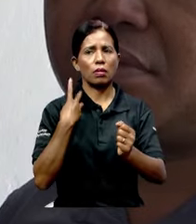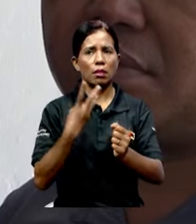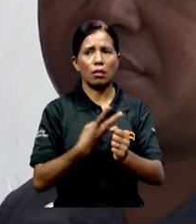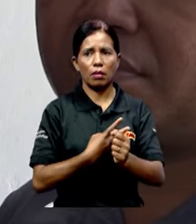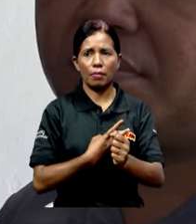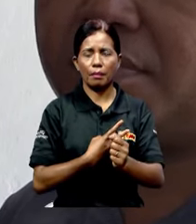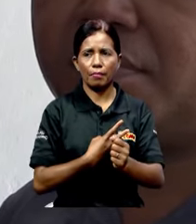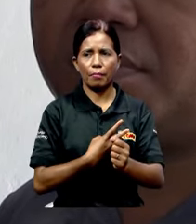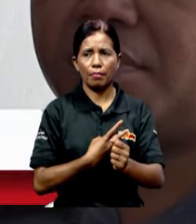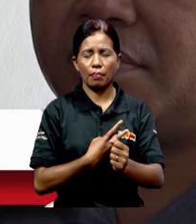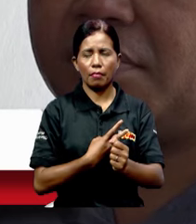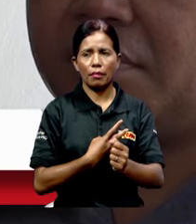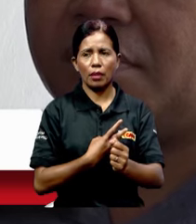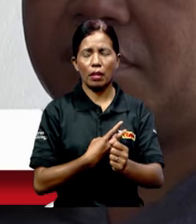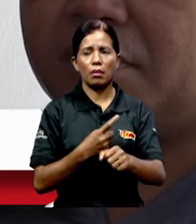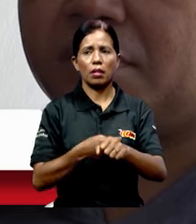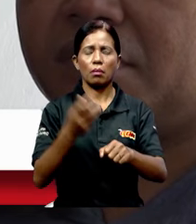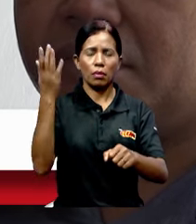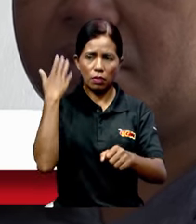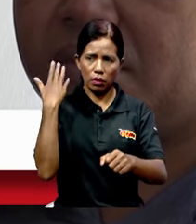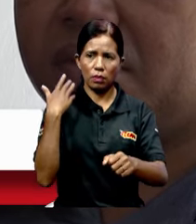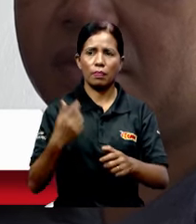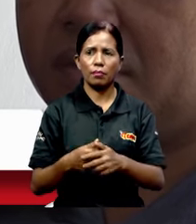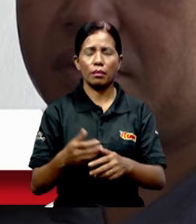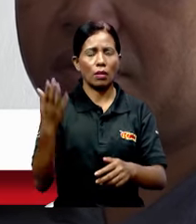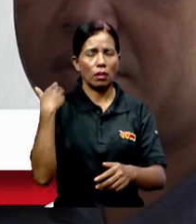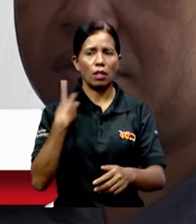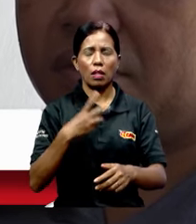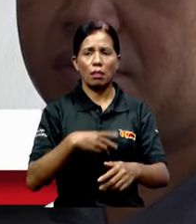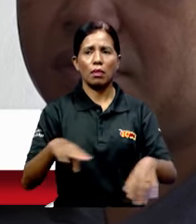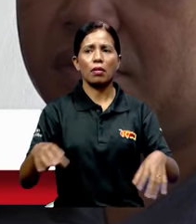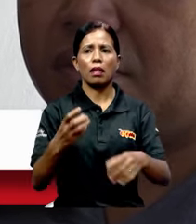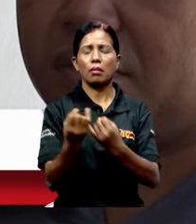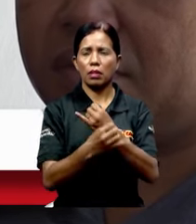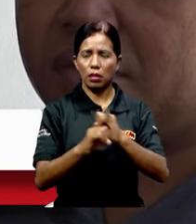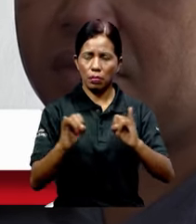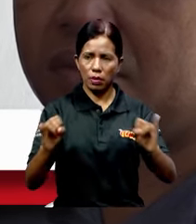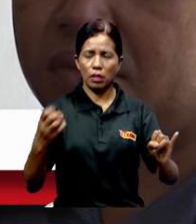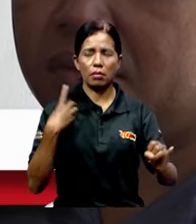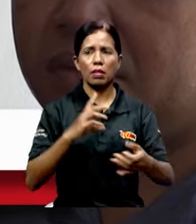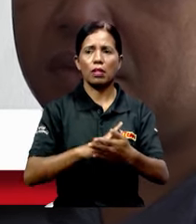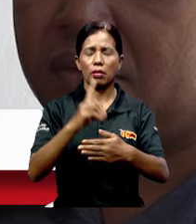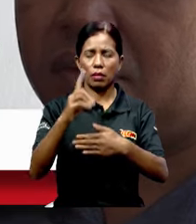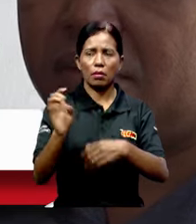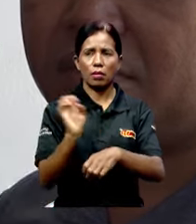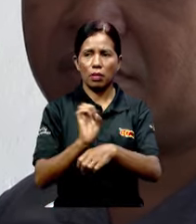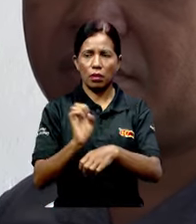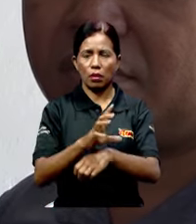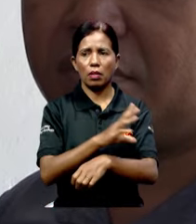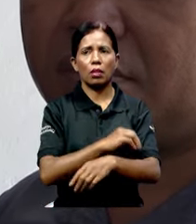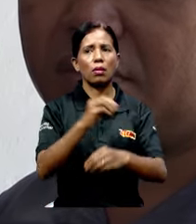ami amne passado ami luta ba amne rain u ko amne rain desenvolver amne economia